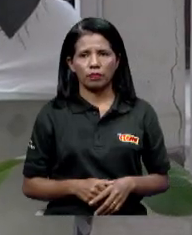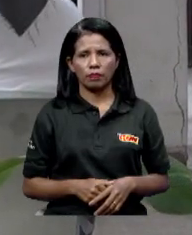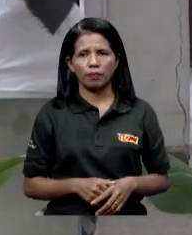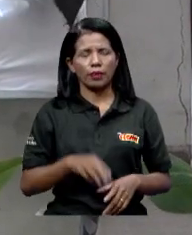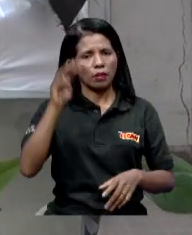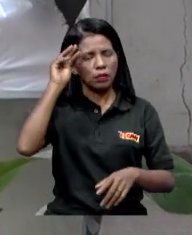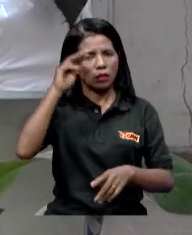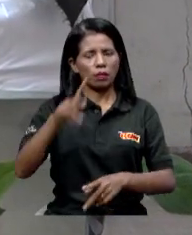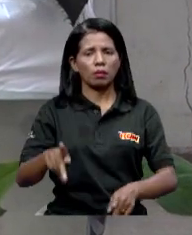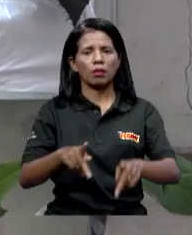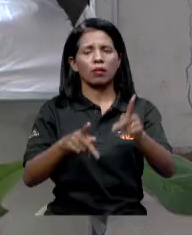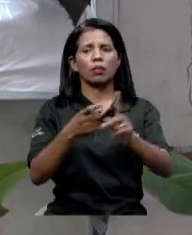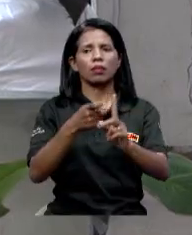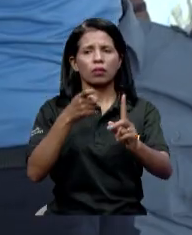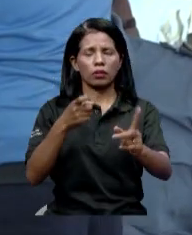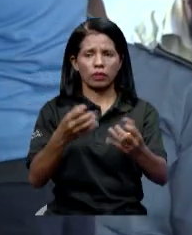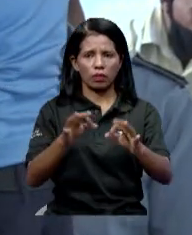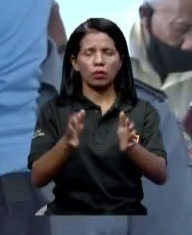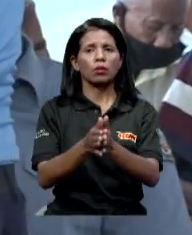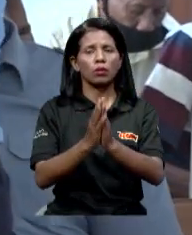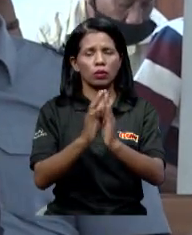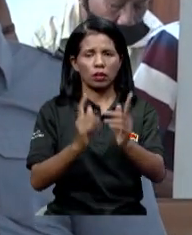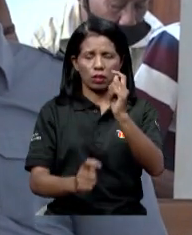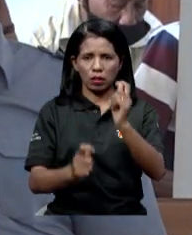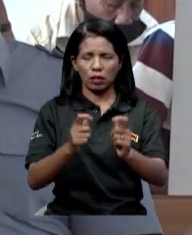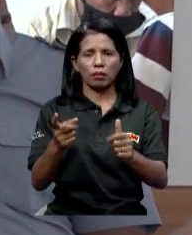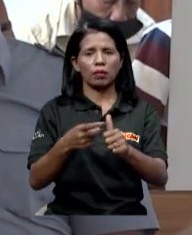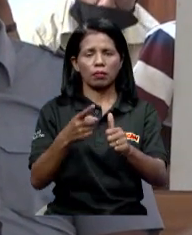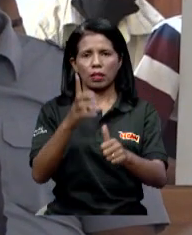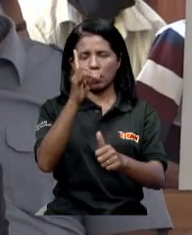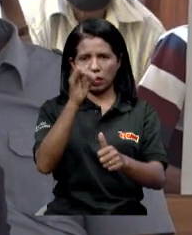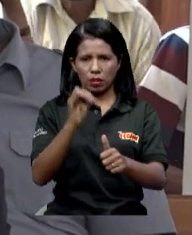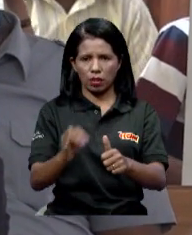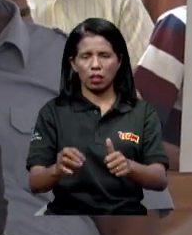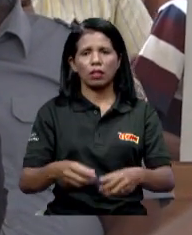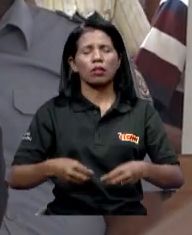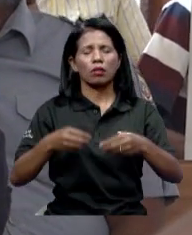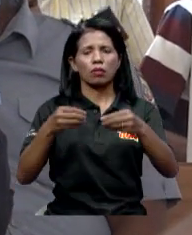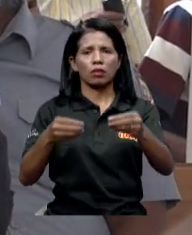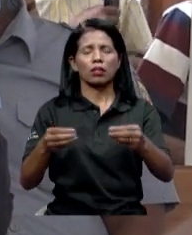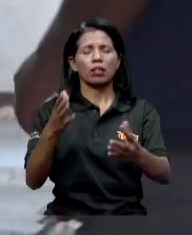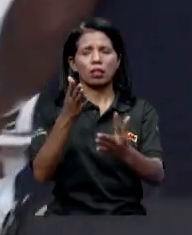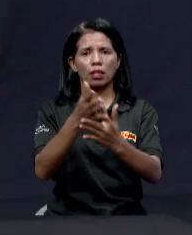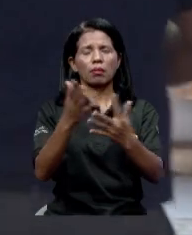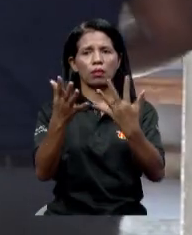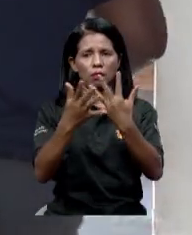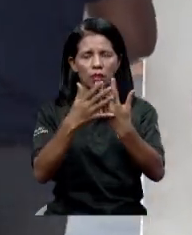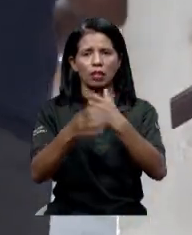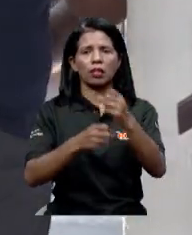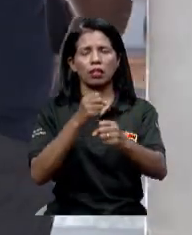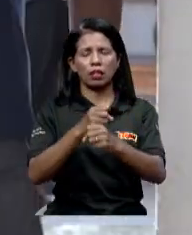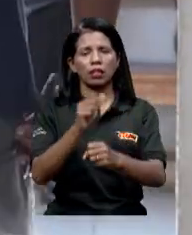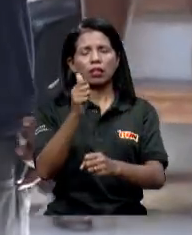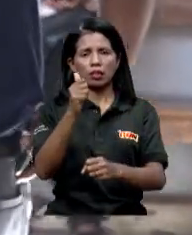Ministério Público lhe usa alegação final, Russo Tribunal Primeira Instância de Lim, ato aplica pena prisão Tina Sanulo, Toro Anulo